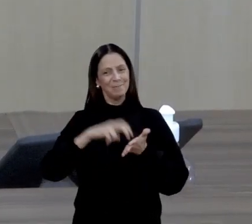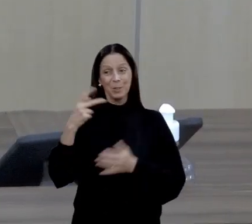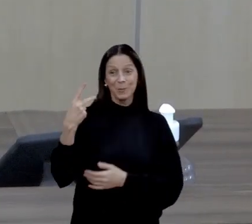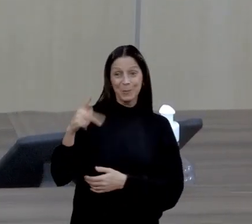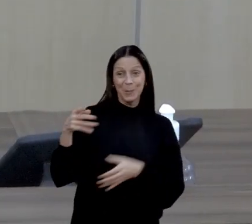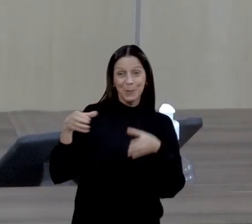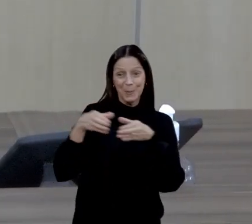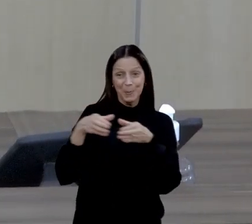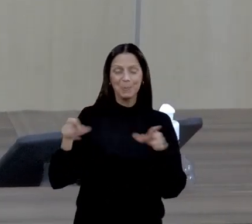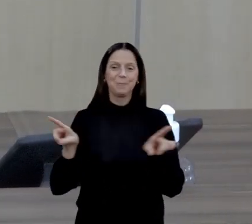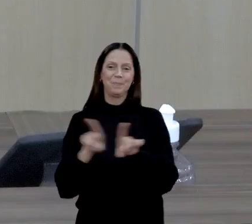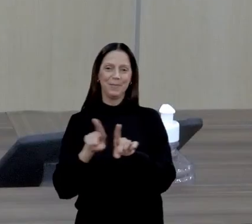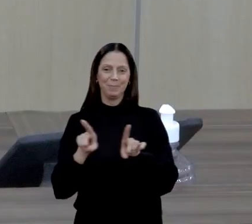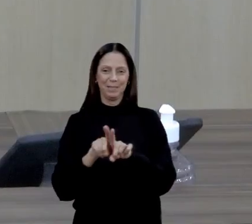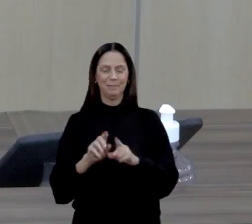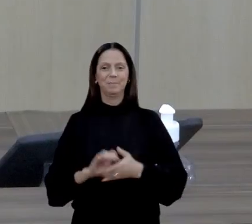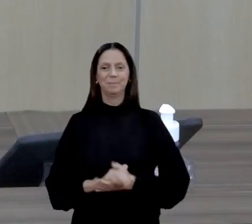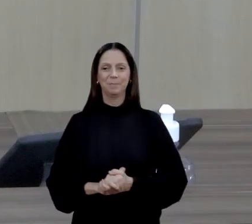equipe.